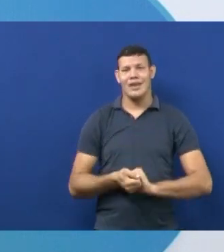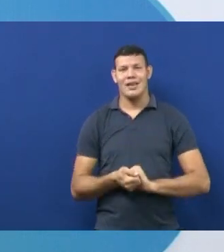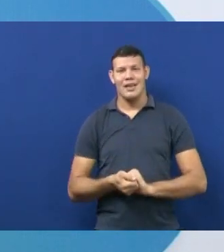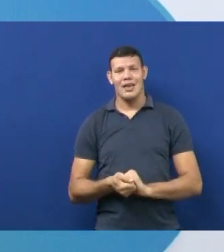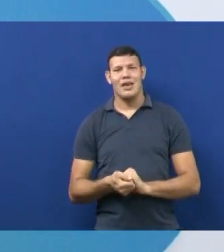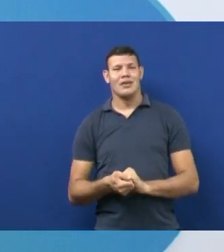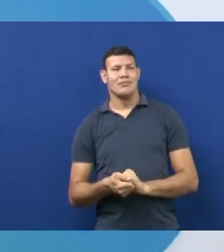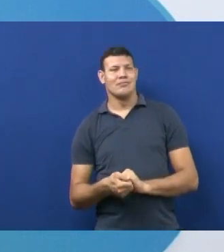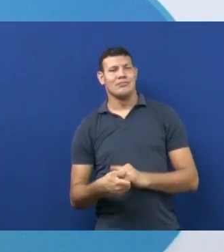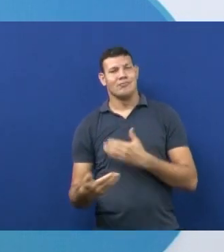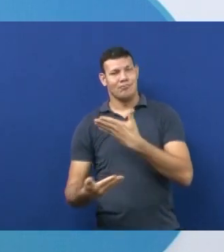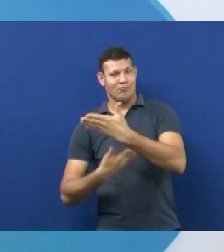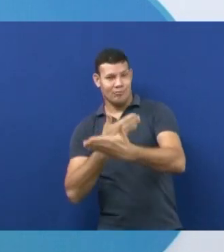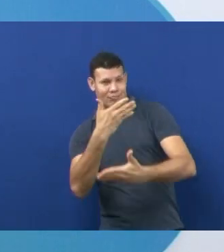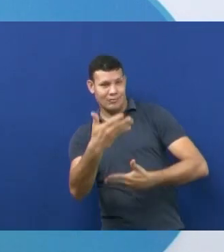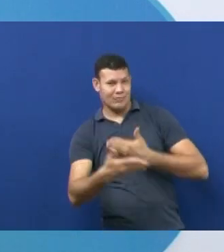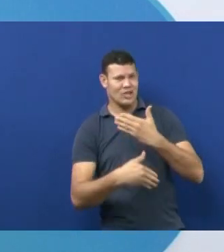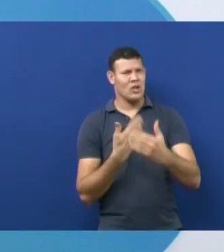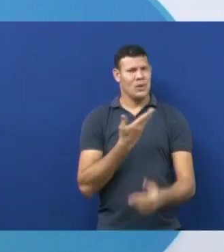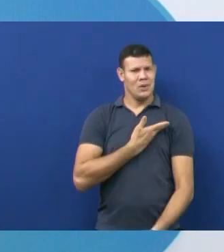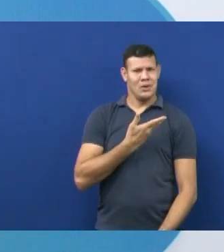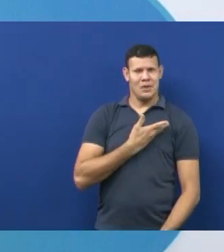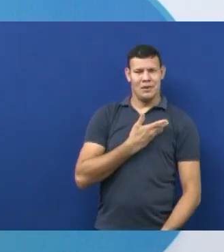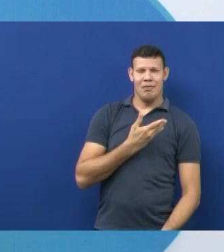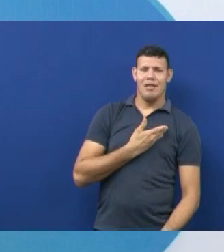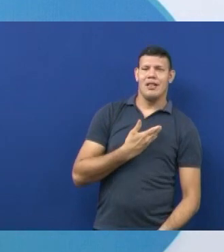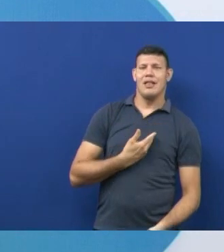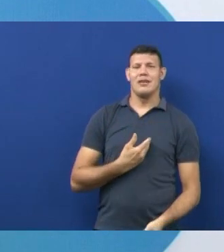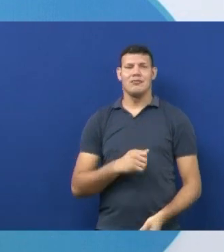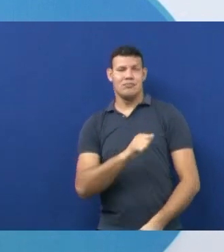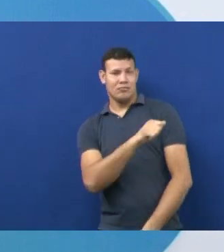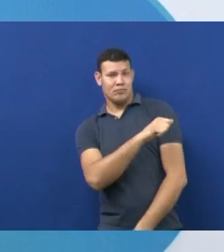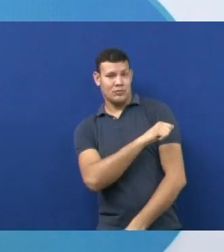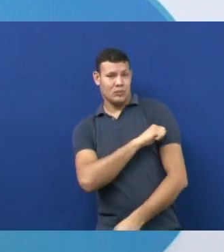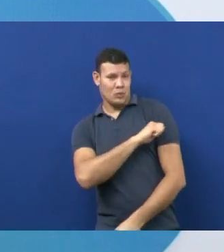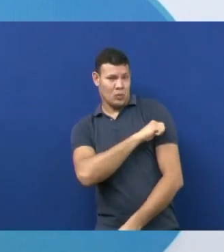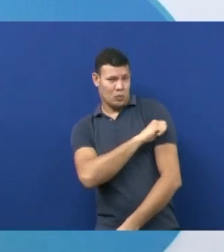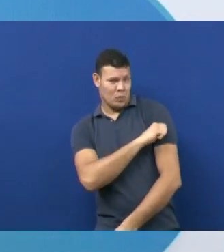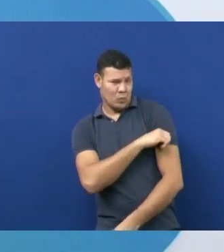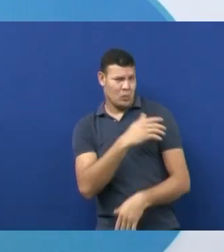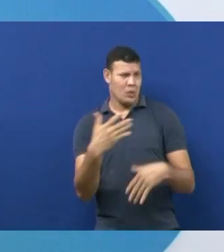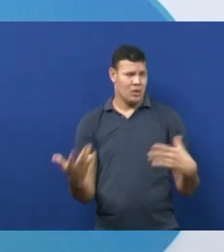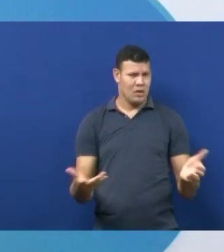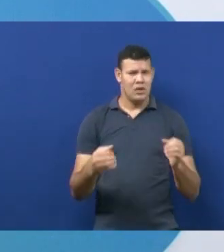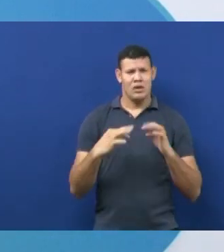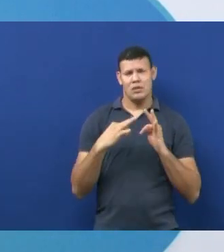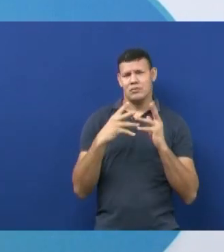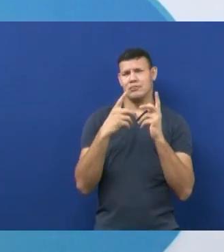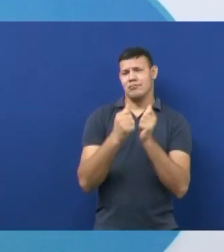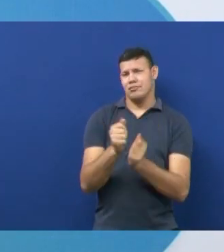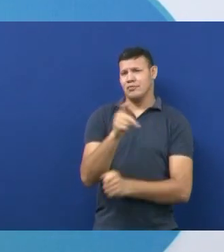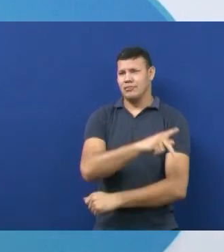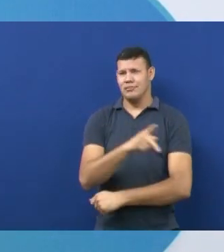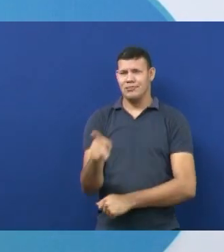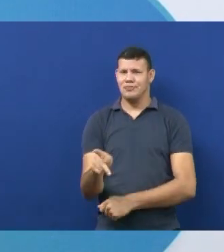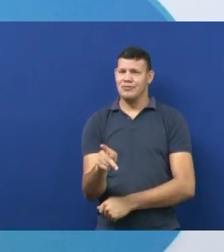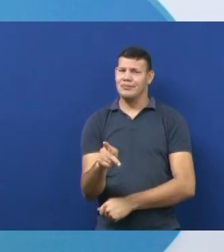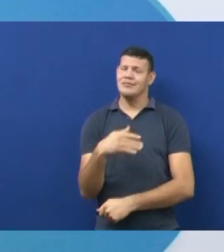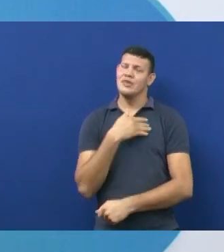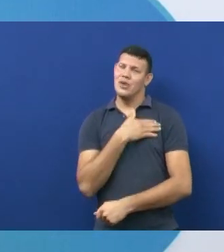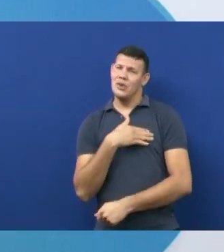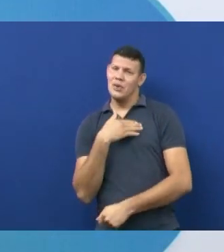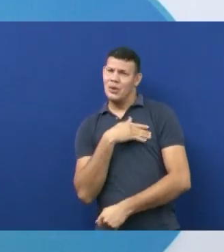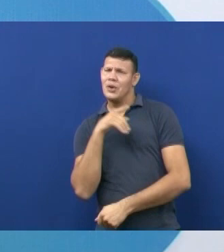seus colegas de turmas e mostre ao seu professor que você está jogando teatro. Então eu espero que vocês tenham gostado bastante dessa